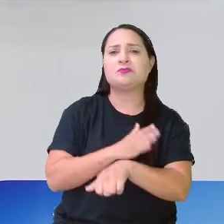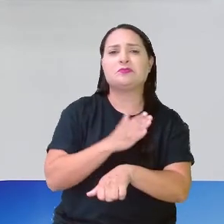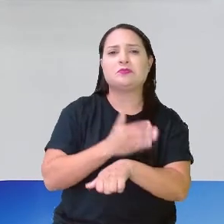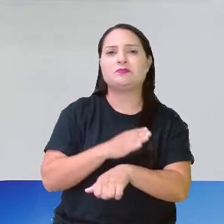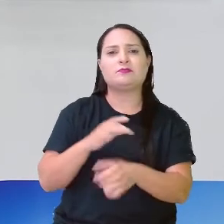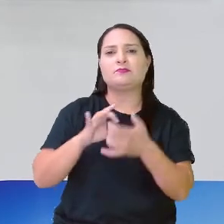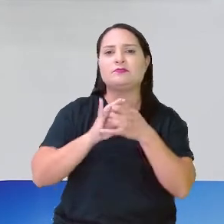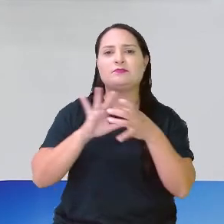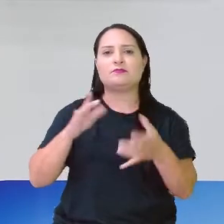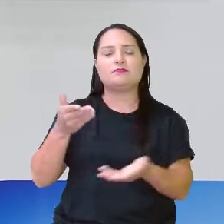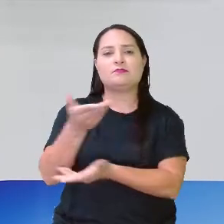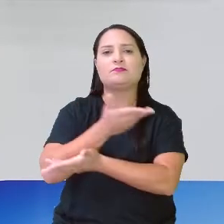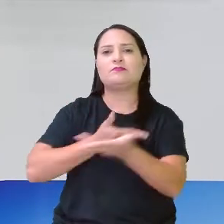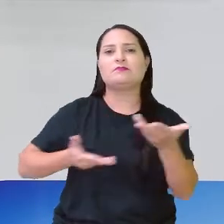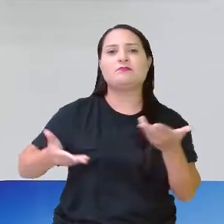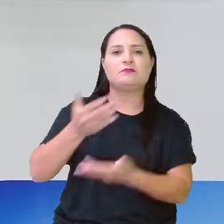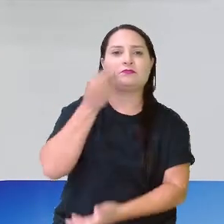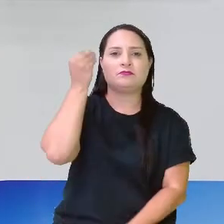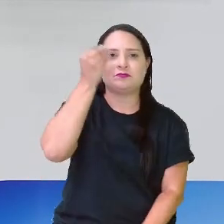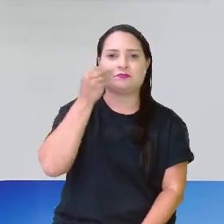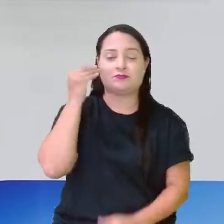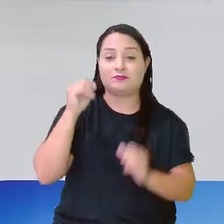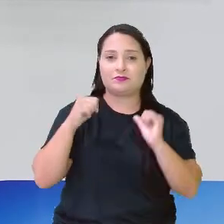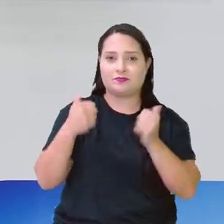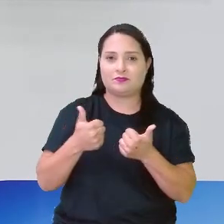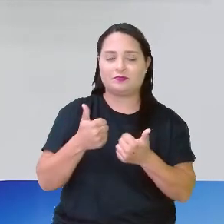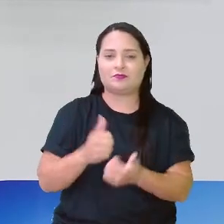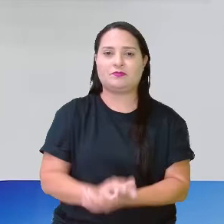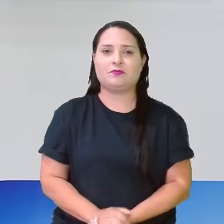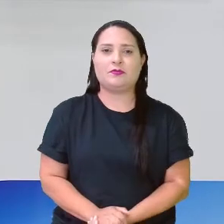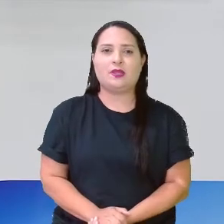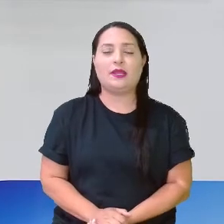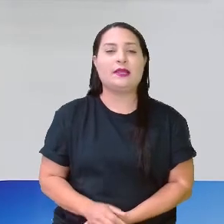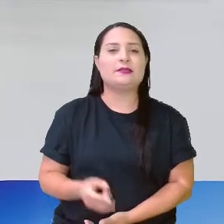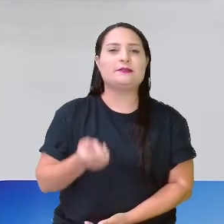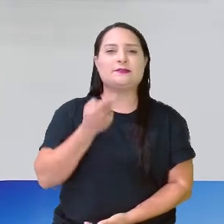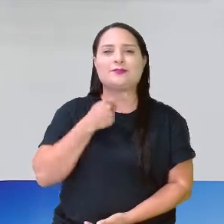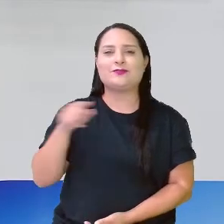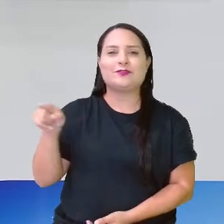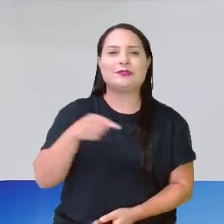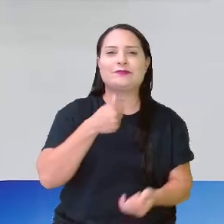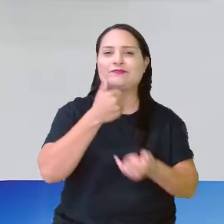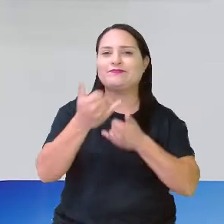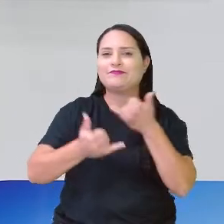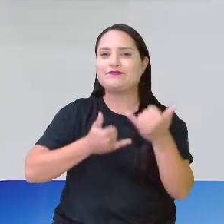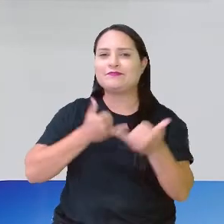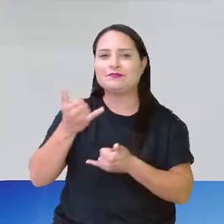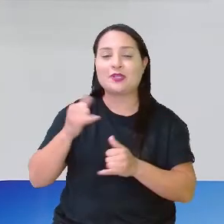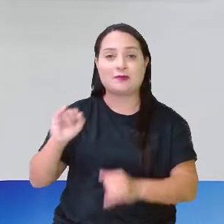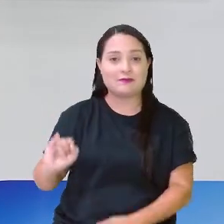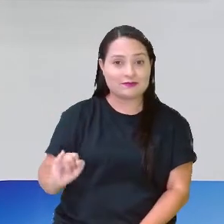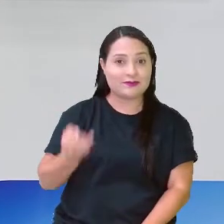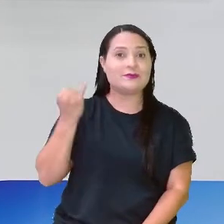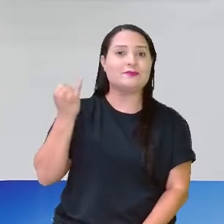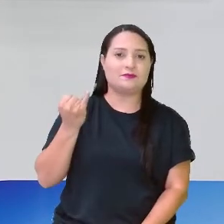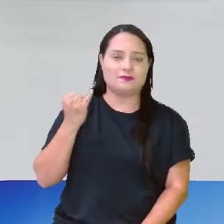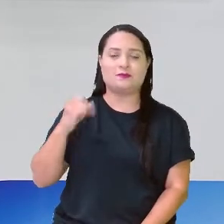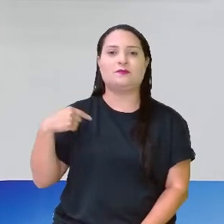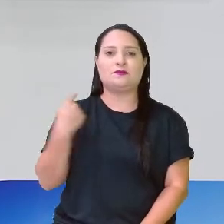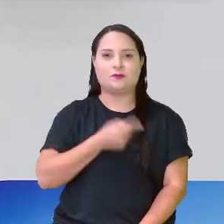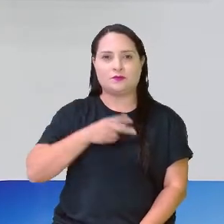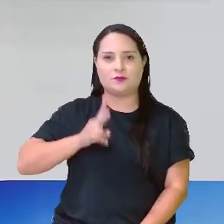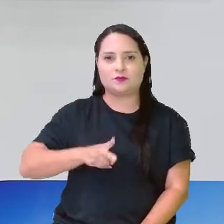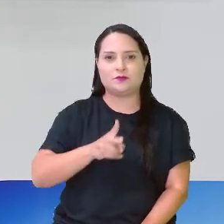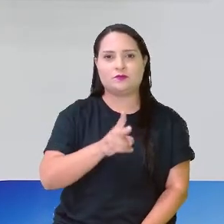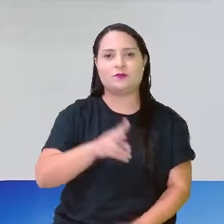para compartilhar essa experiência. Tá? Então eu espero que vocês se divirtam hoje e aproveitem bastante. Nós vamos dar aí